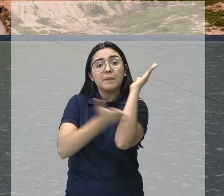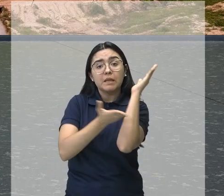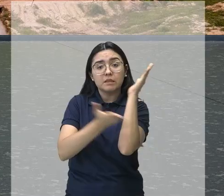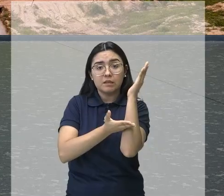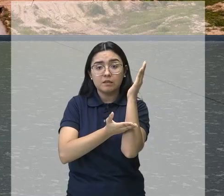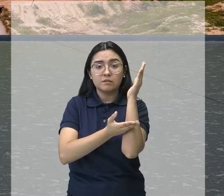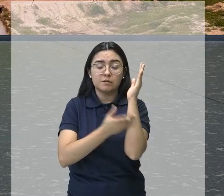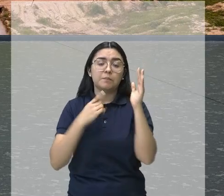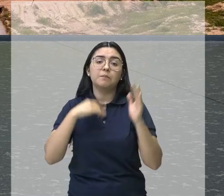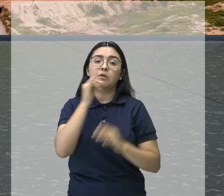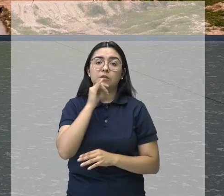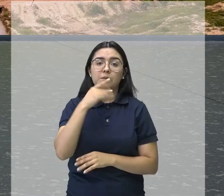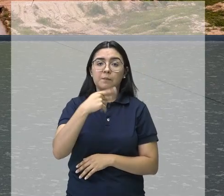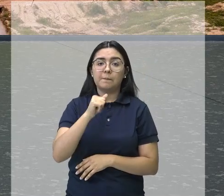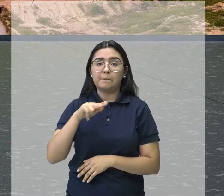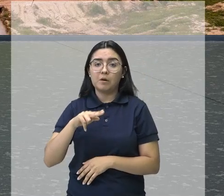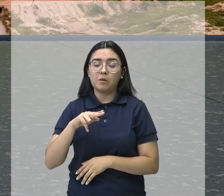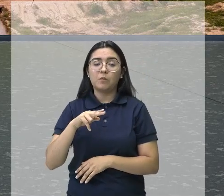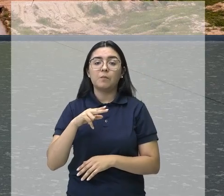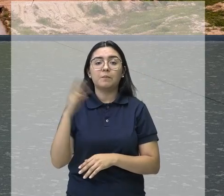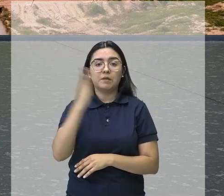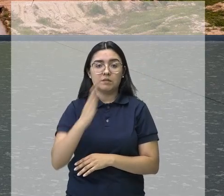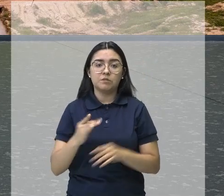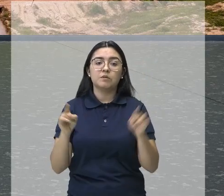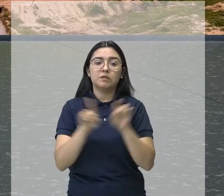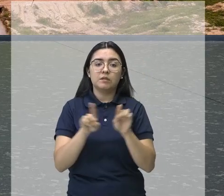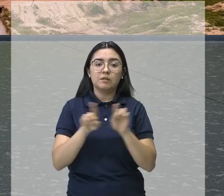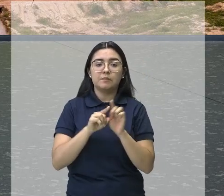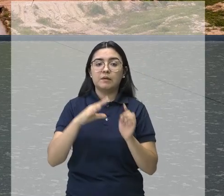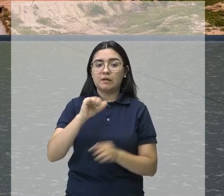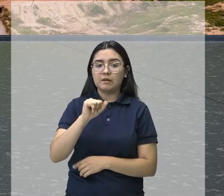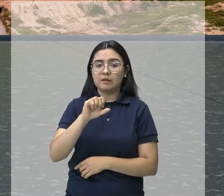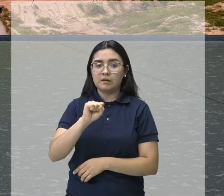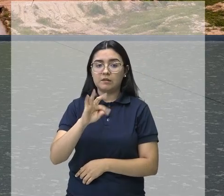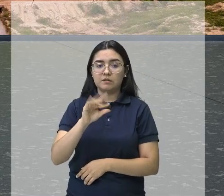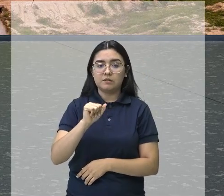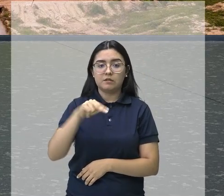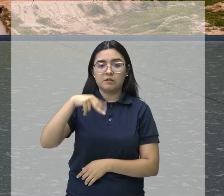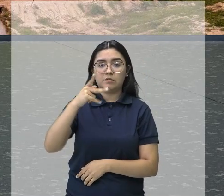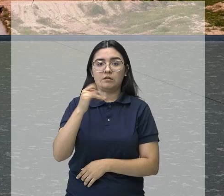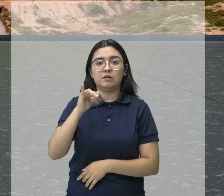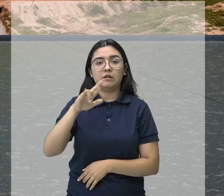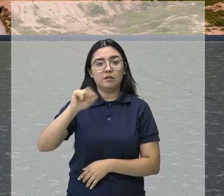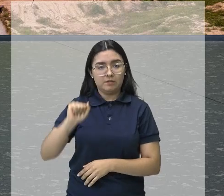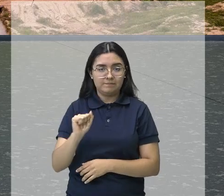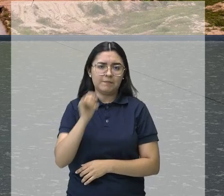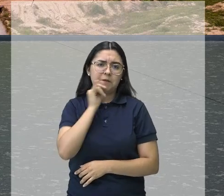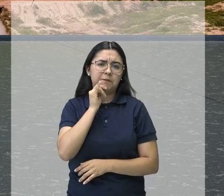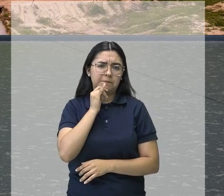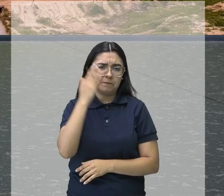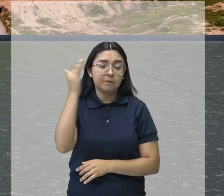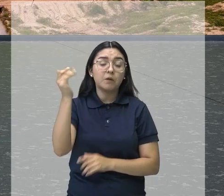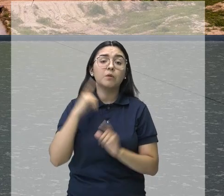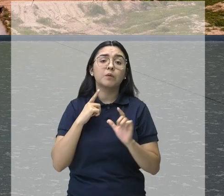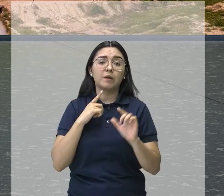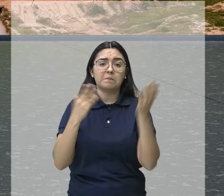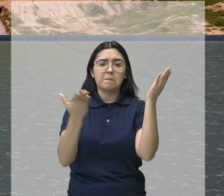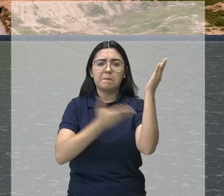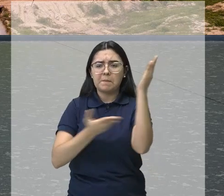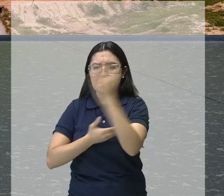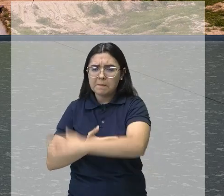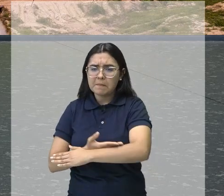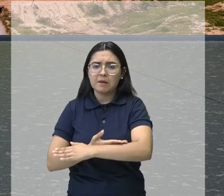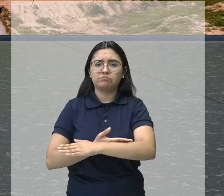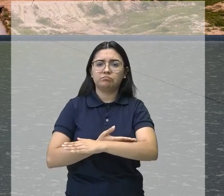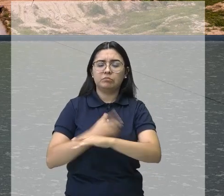exemplo, o pau-brasil e a castanheira. Esse é um exemplo que é muito conhecido. Desmatar, sem